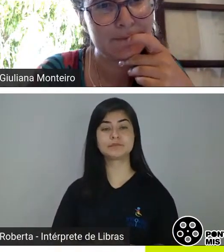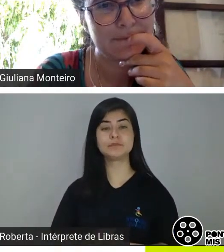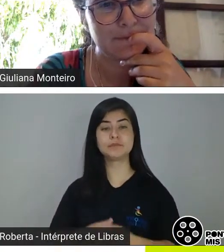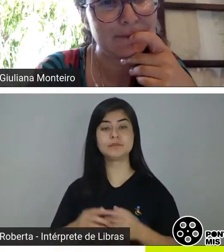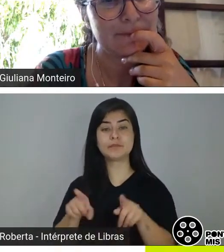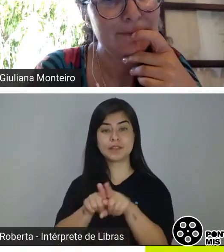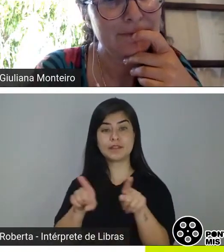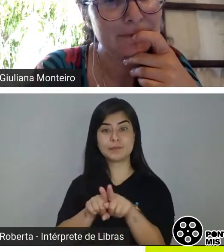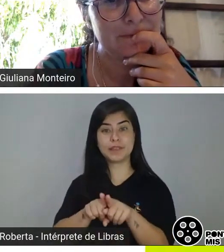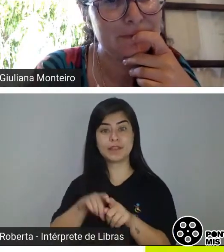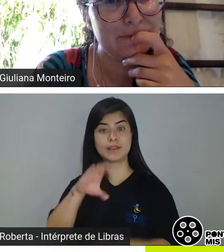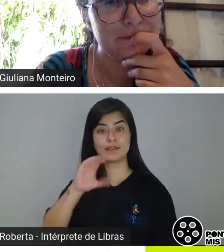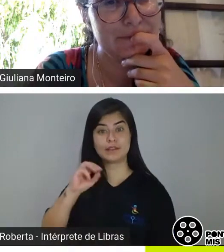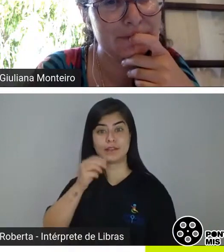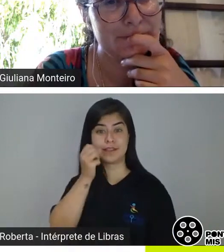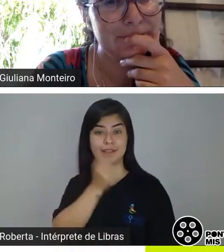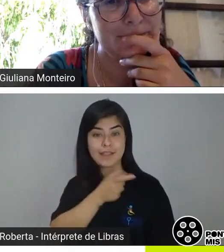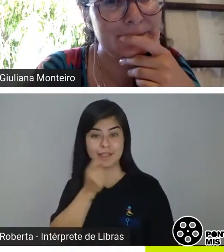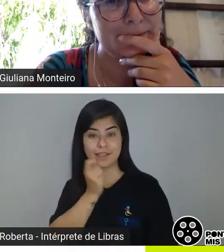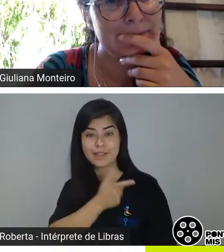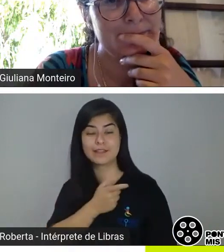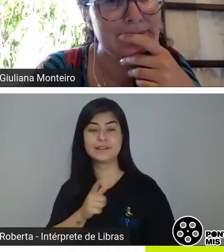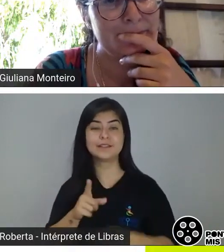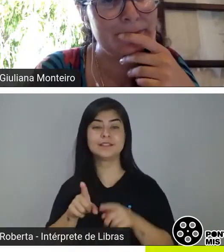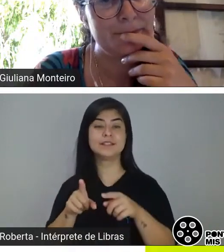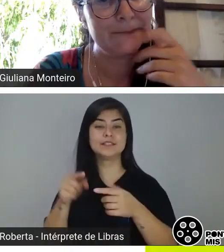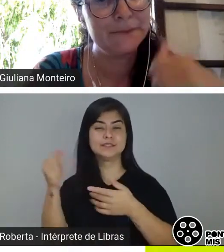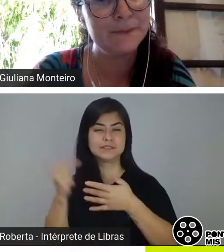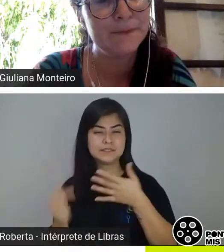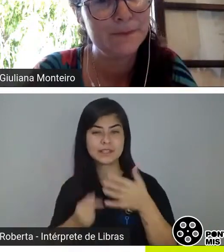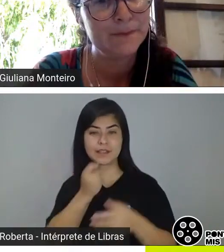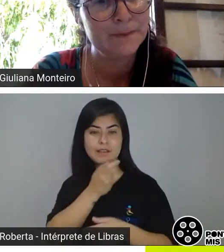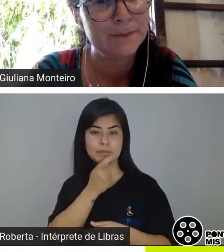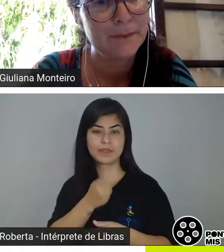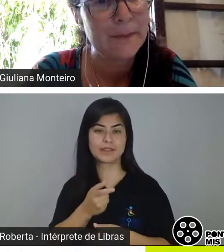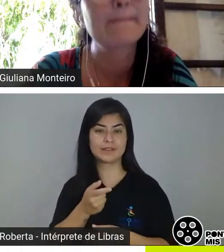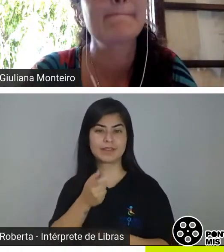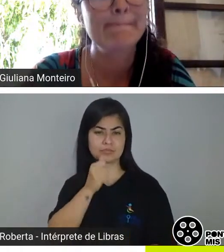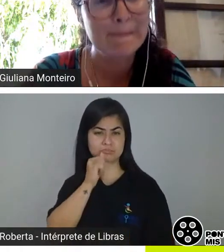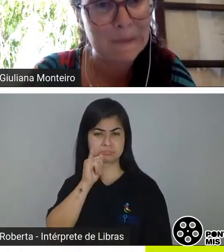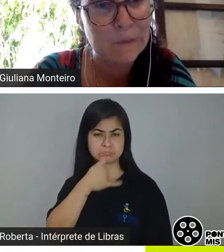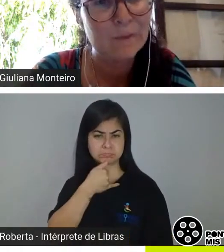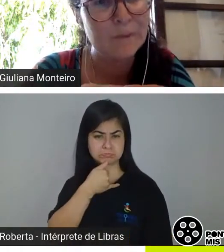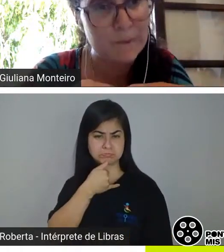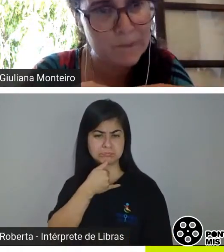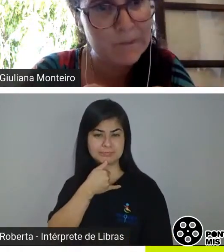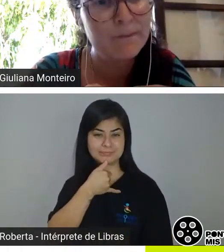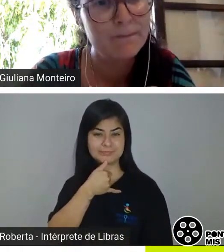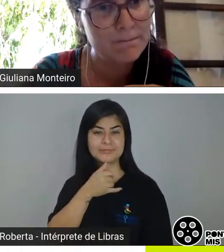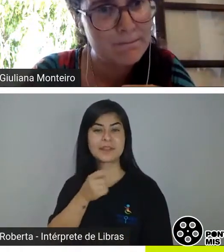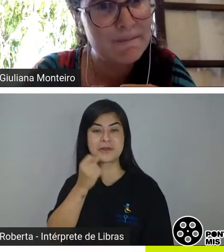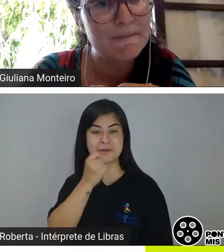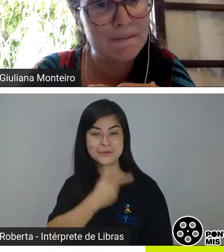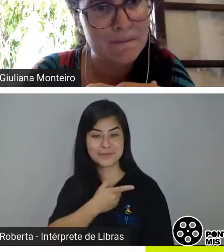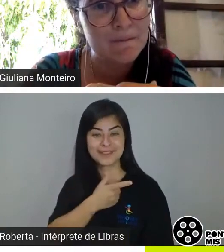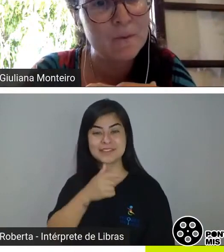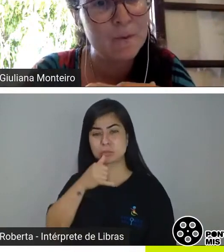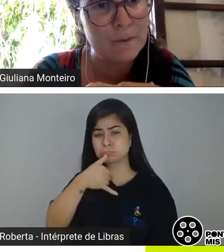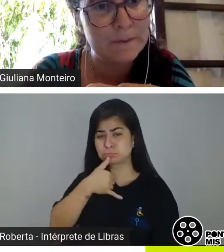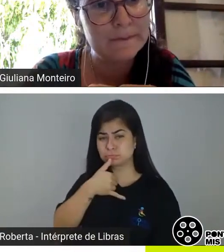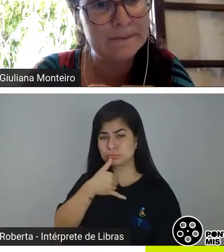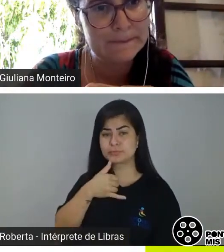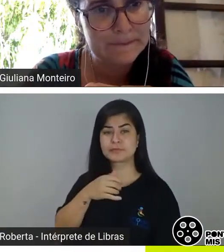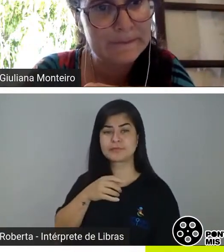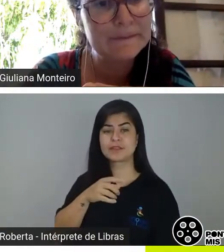da comédia que me interessa, assim, um tipo de comédia que me interessa, é a comédia triste. É a comédia triste. É a comédia que